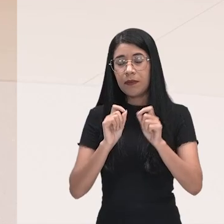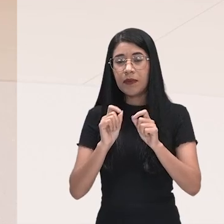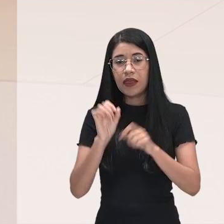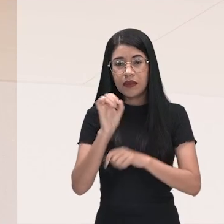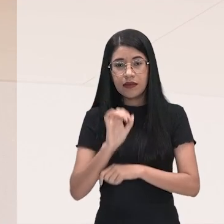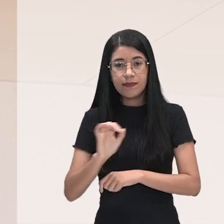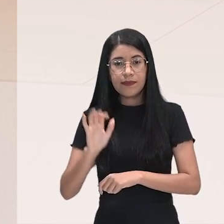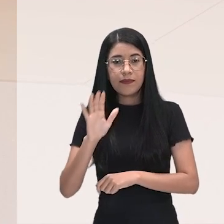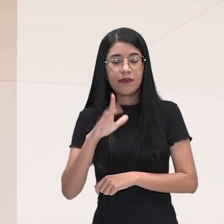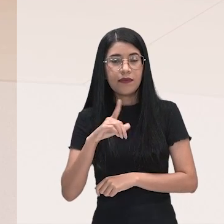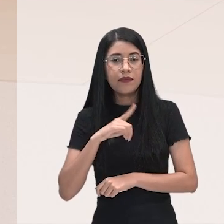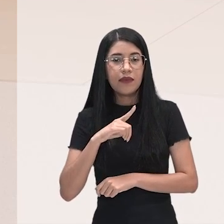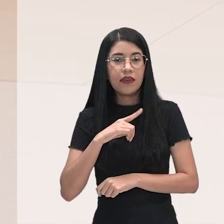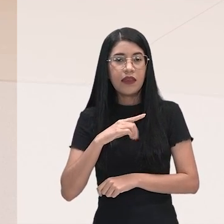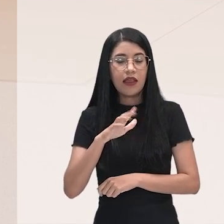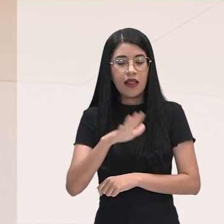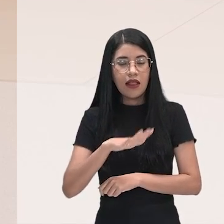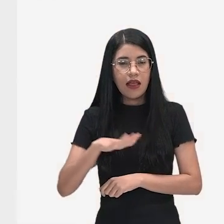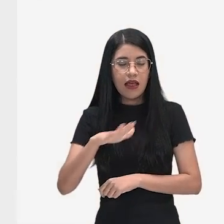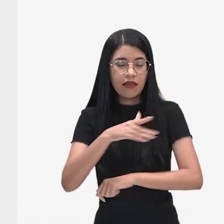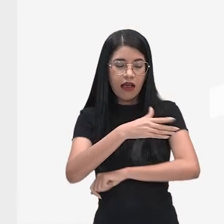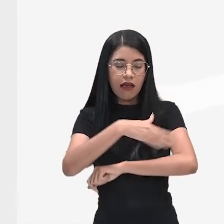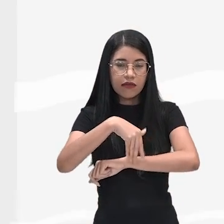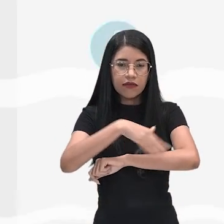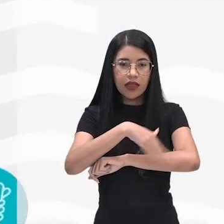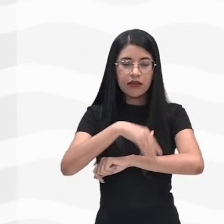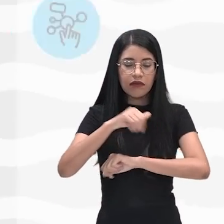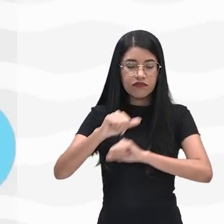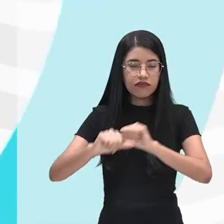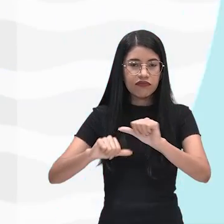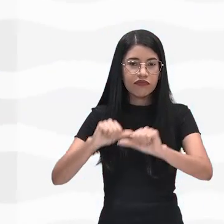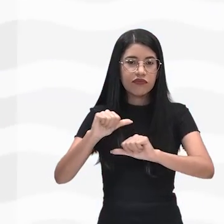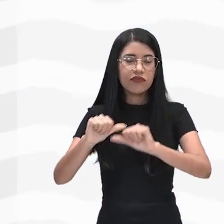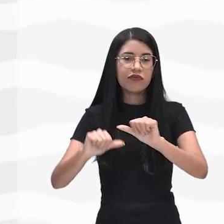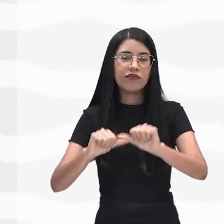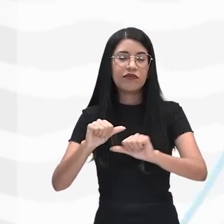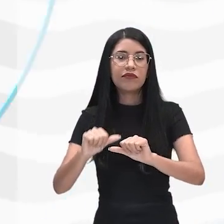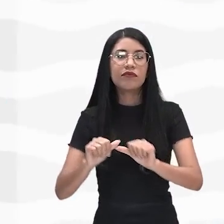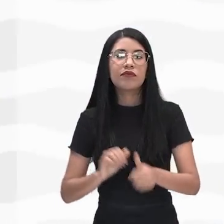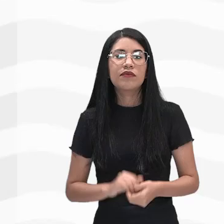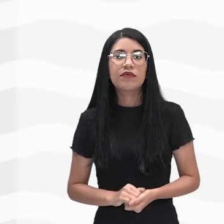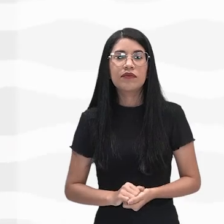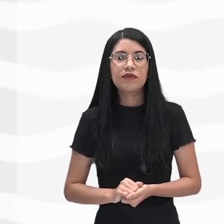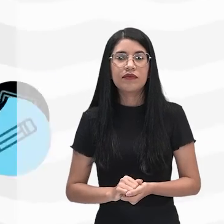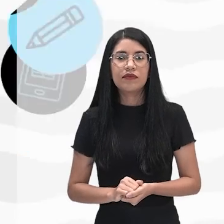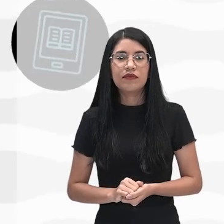isso, a gente finaliza o conteúdo da nossa aula.